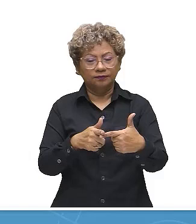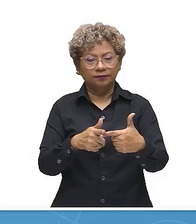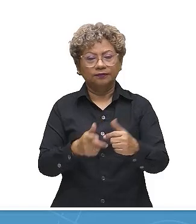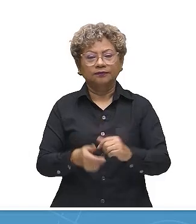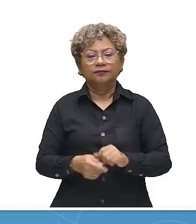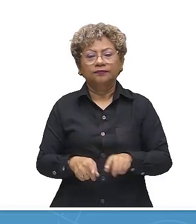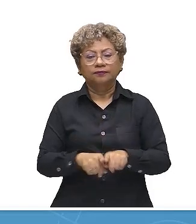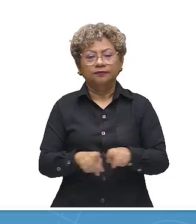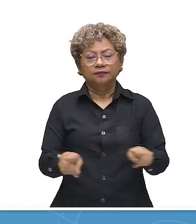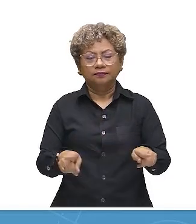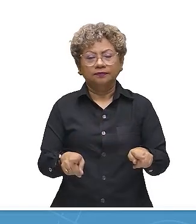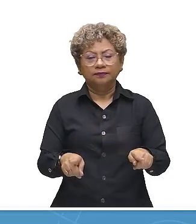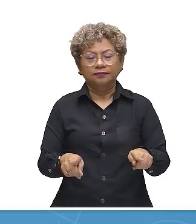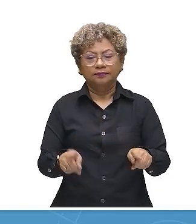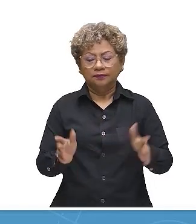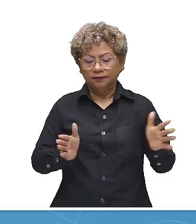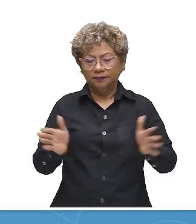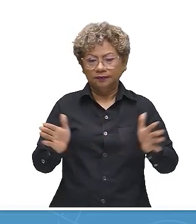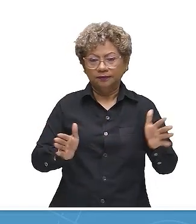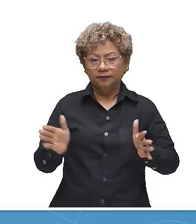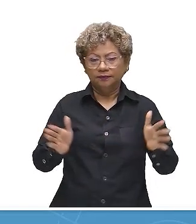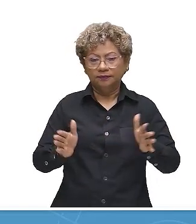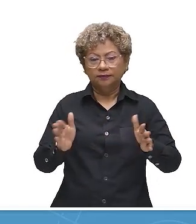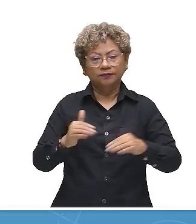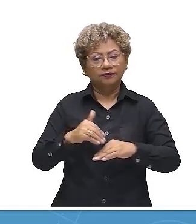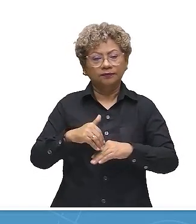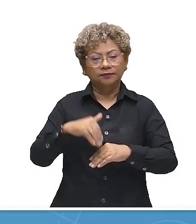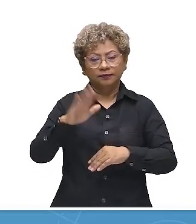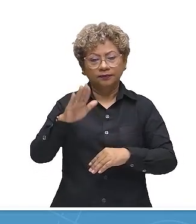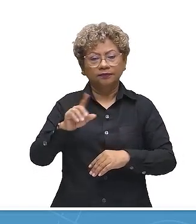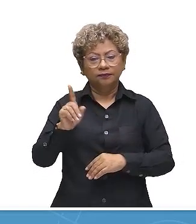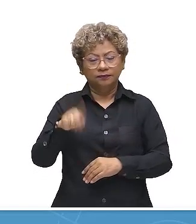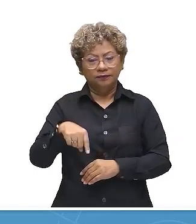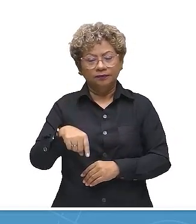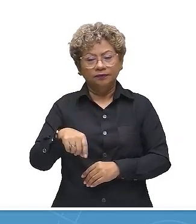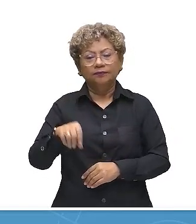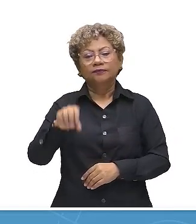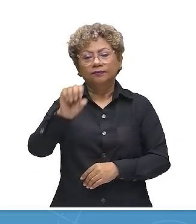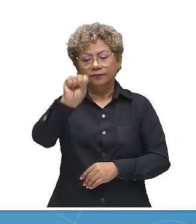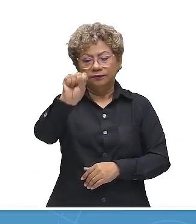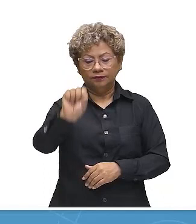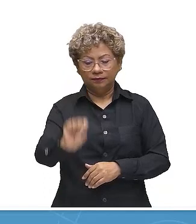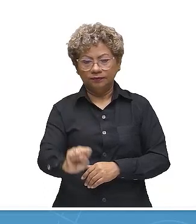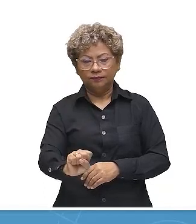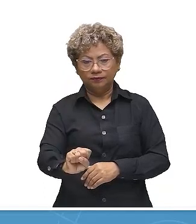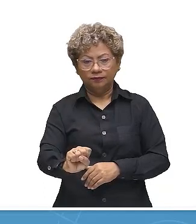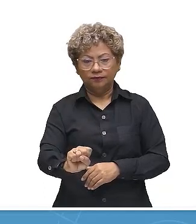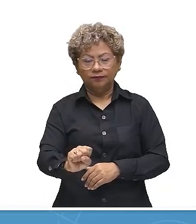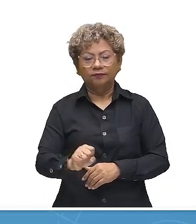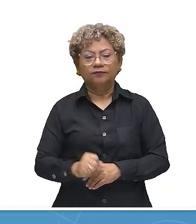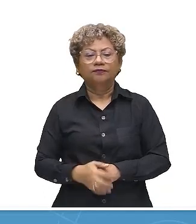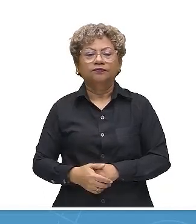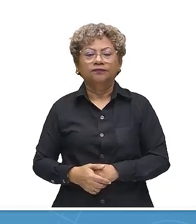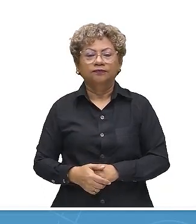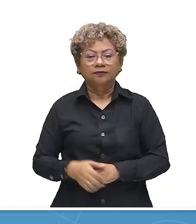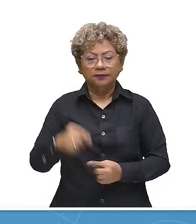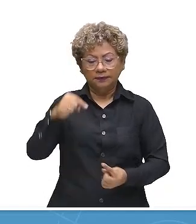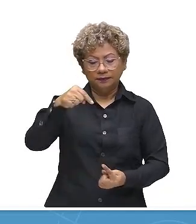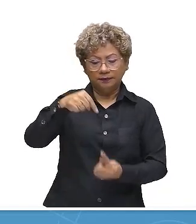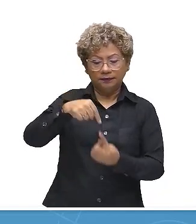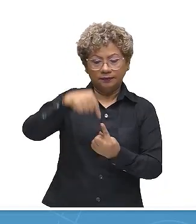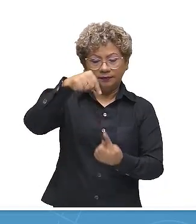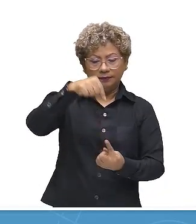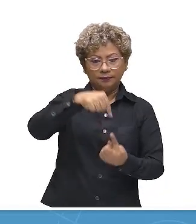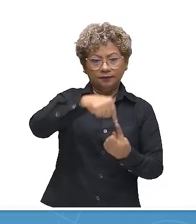o maior entre eles é o 8. Então, o 8 é o máximo